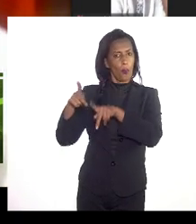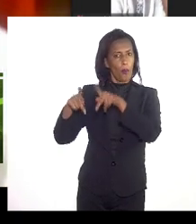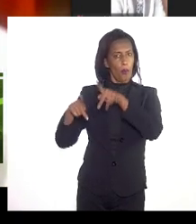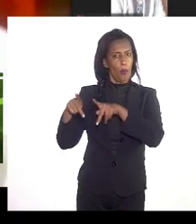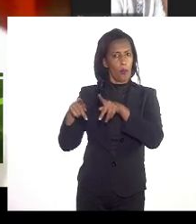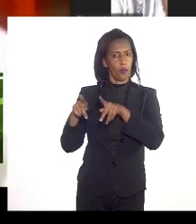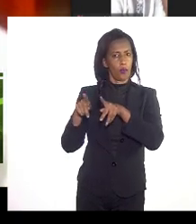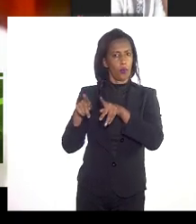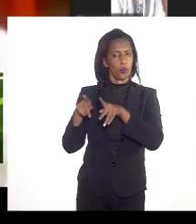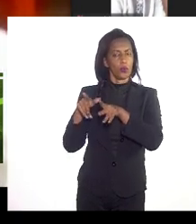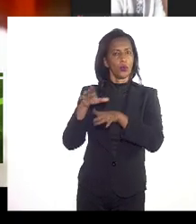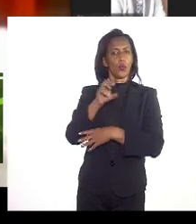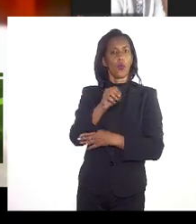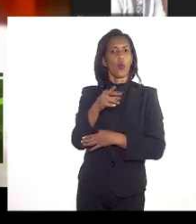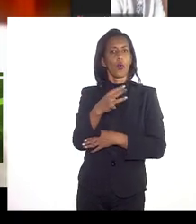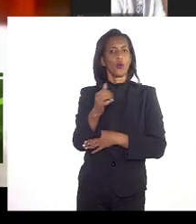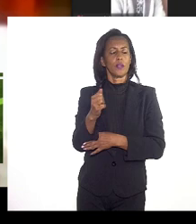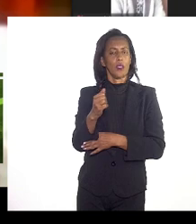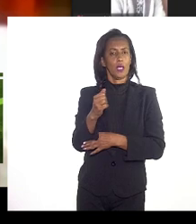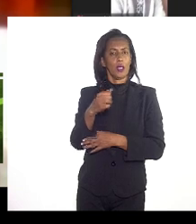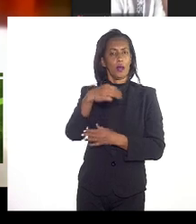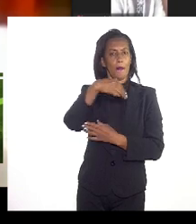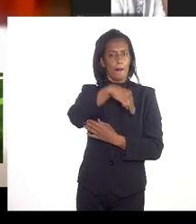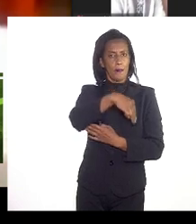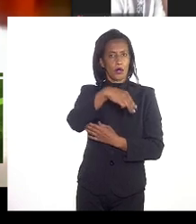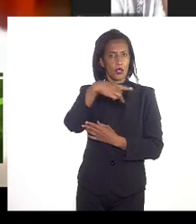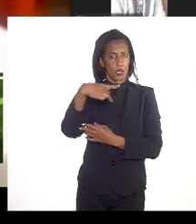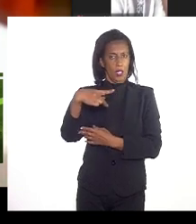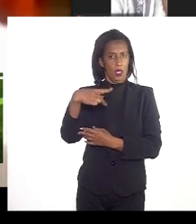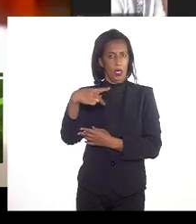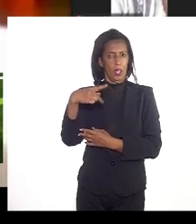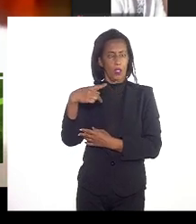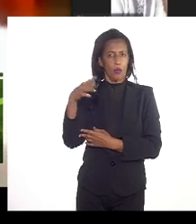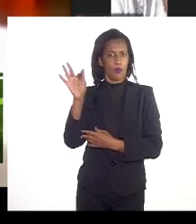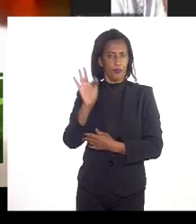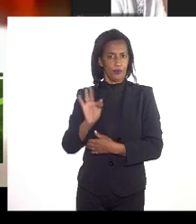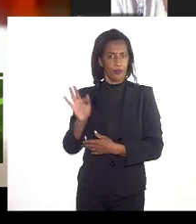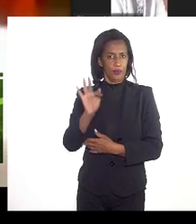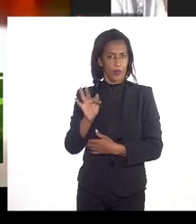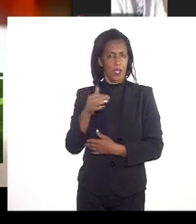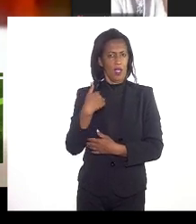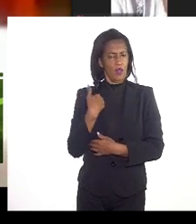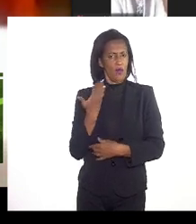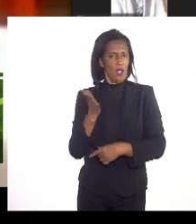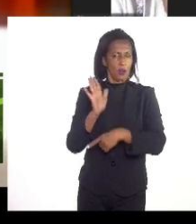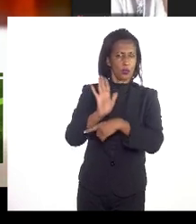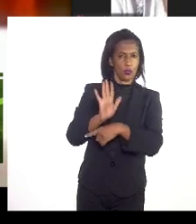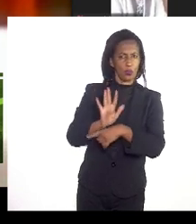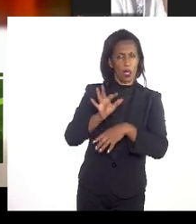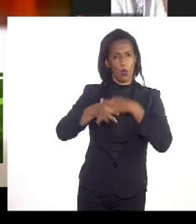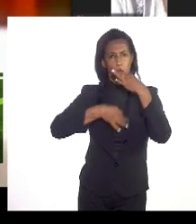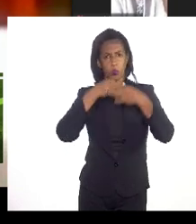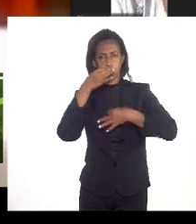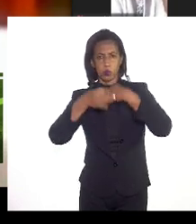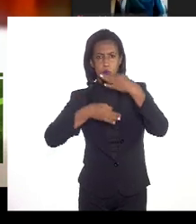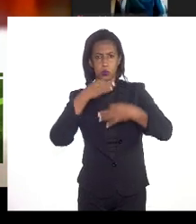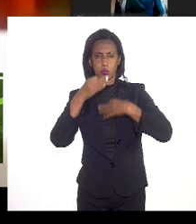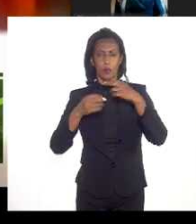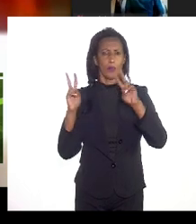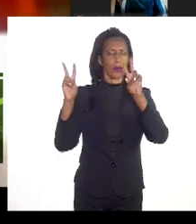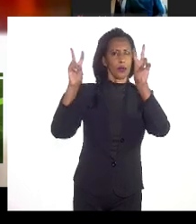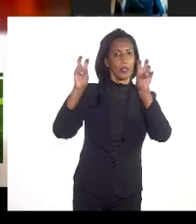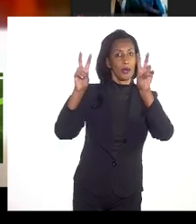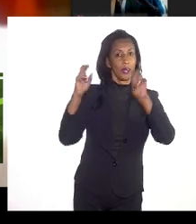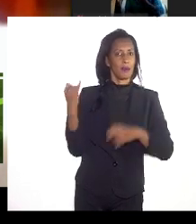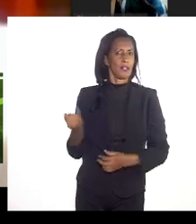Conselho Nacional do Ministério Público, e venho aqui trazer algumas contribuições e algumas considerações sobre esse tema